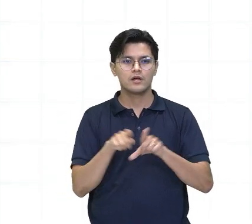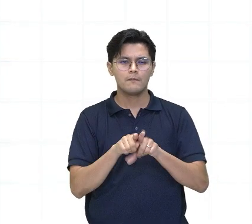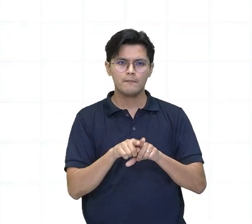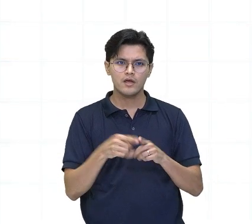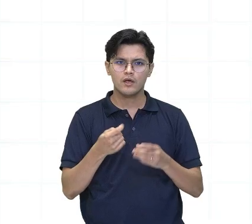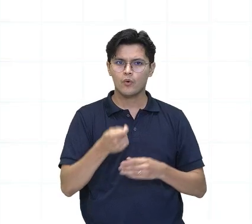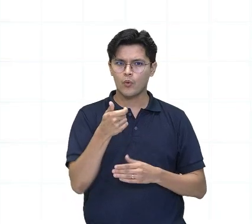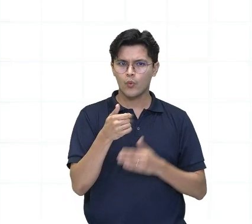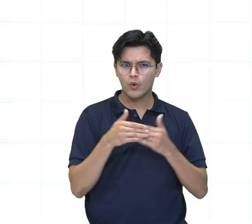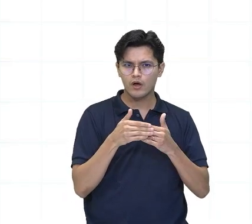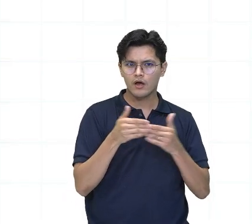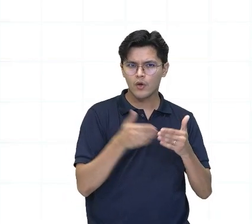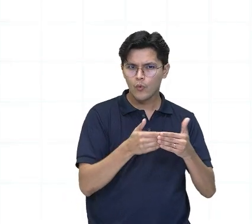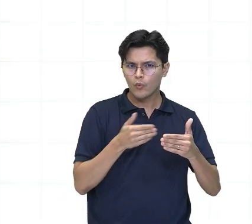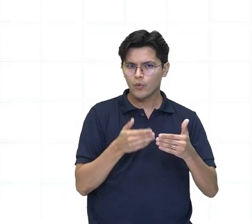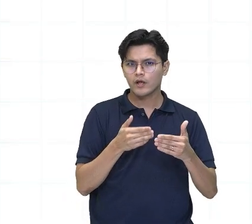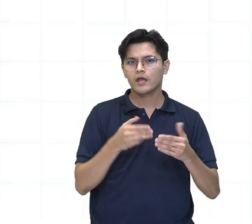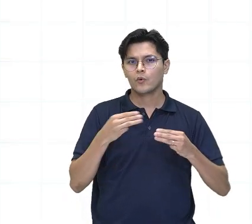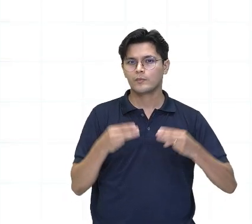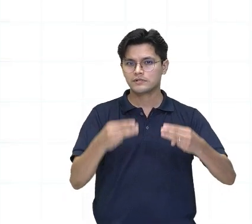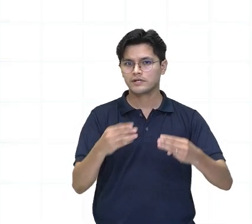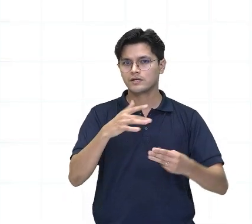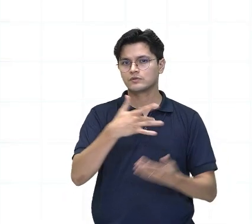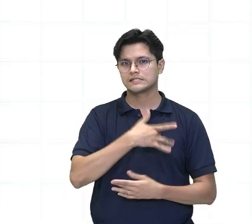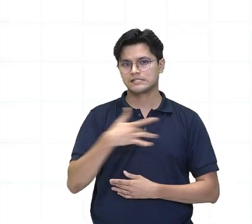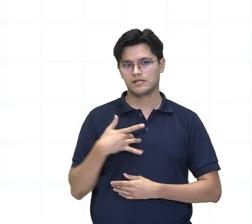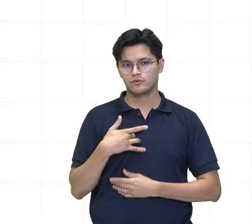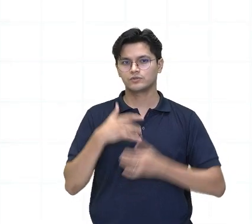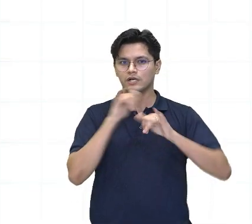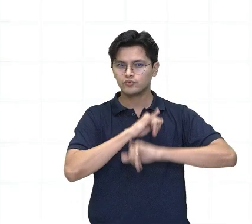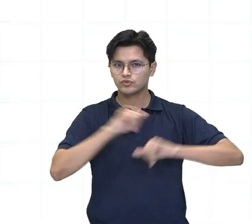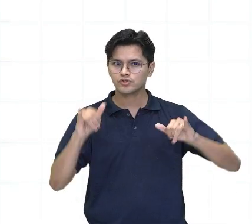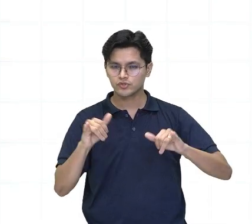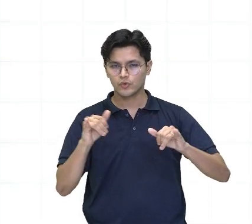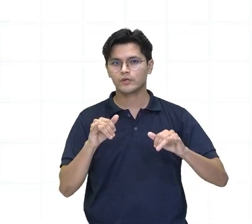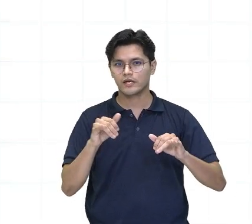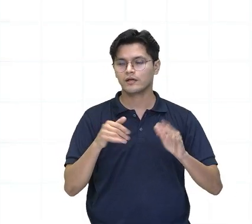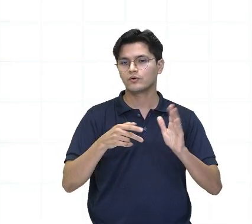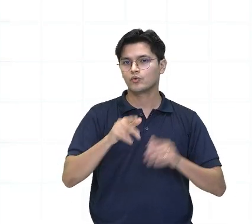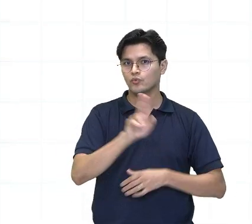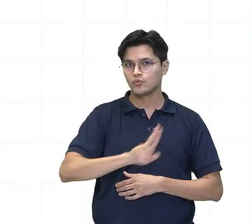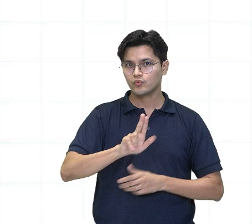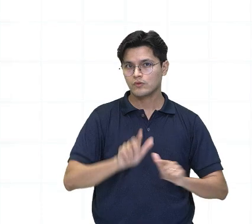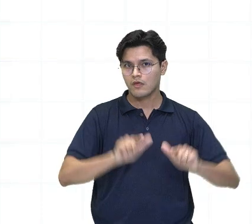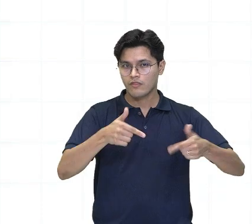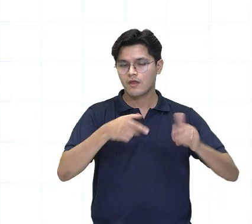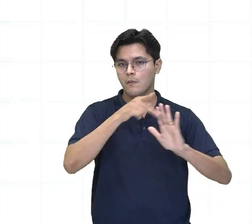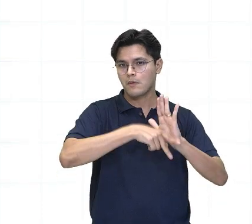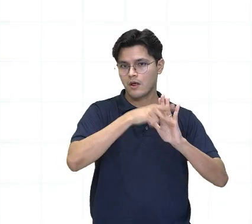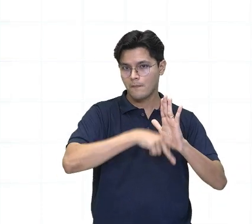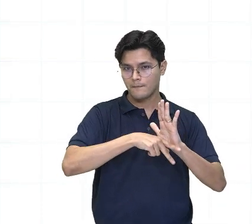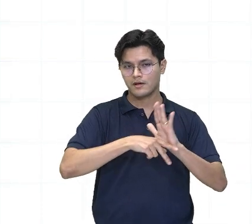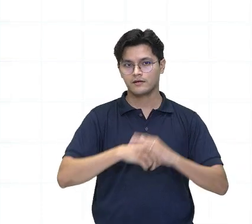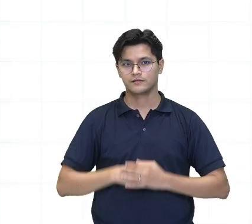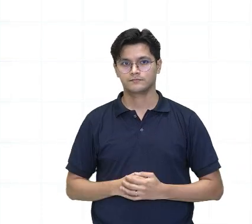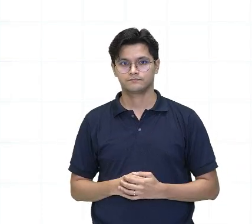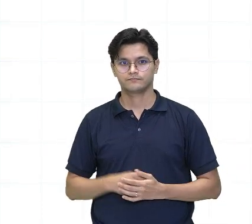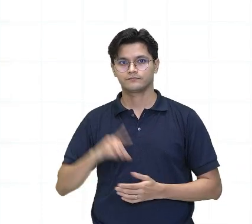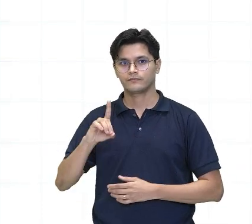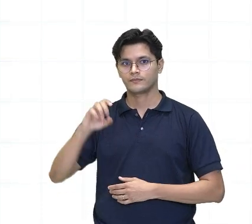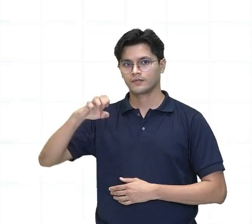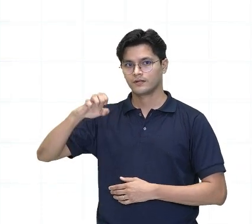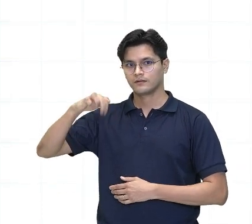de Imunização, PNI, a partir de 2024. A Dengvaxia era o único